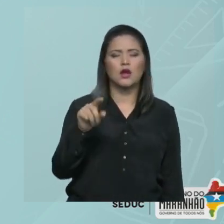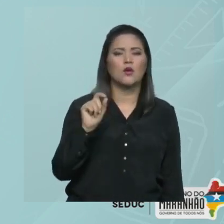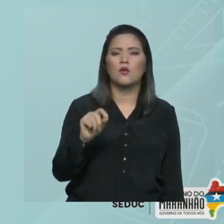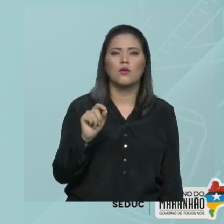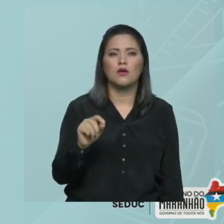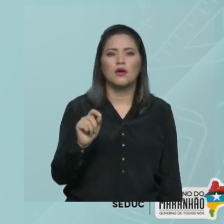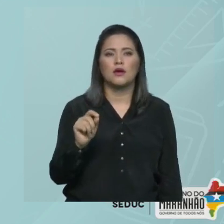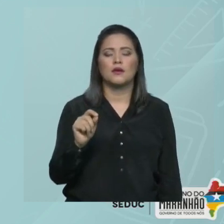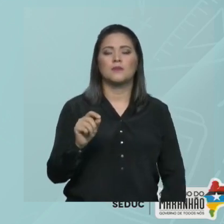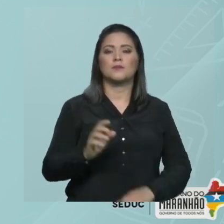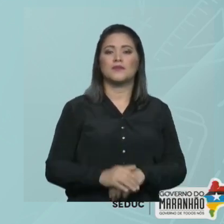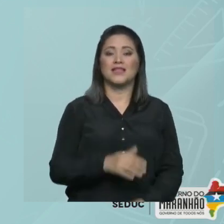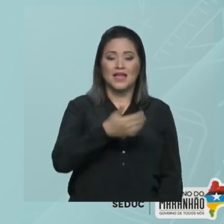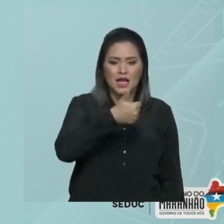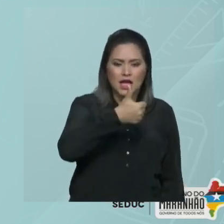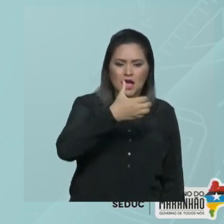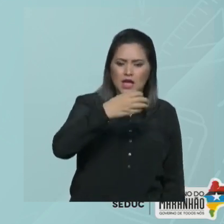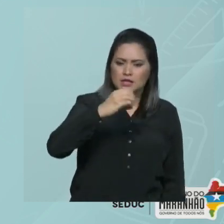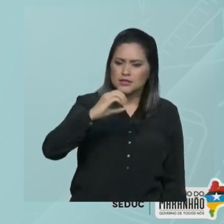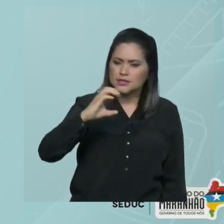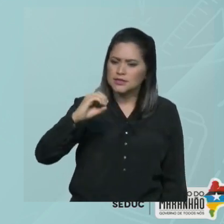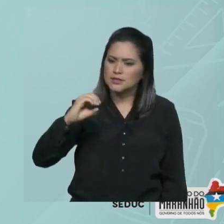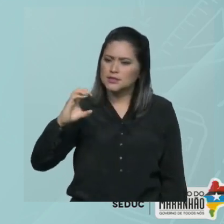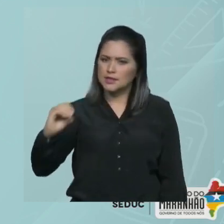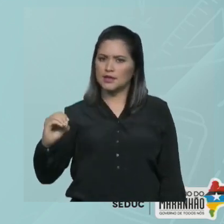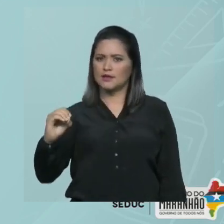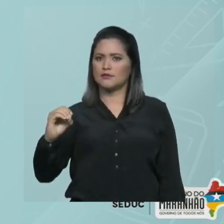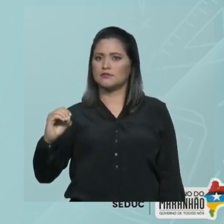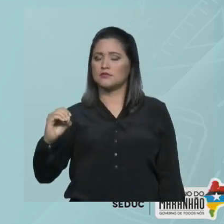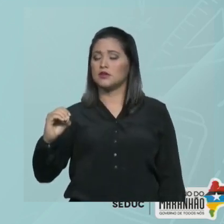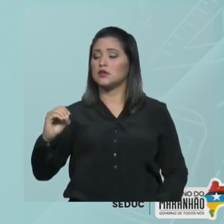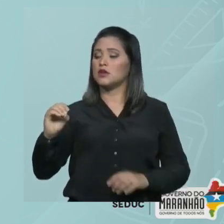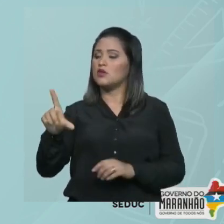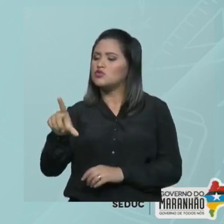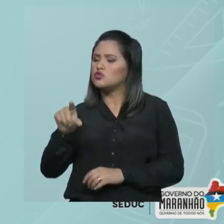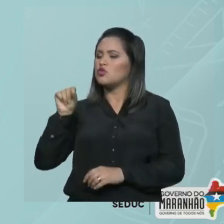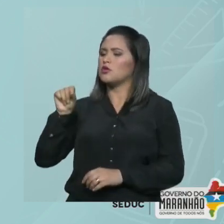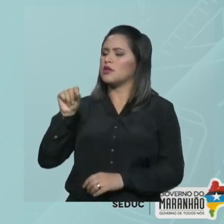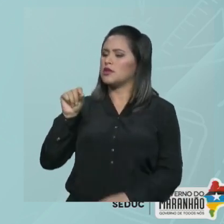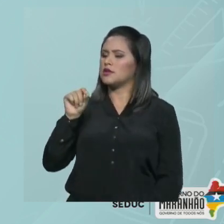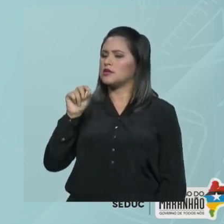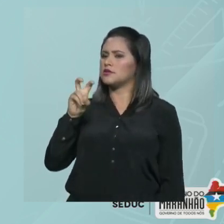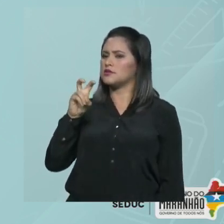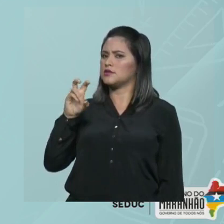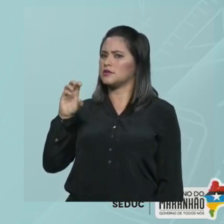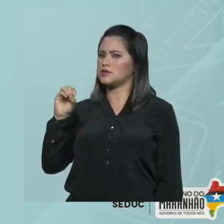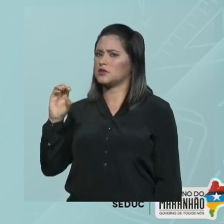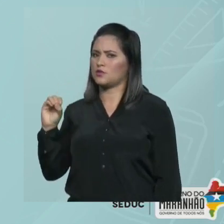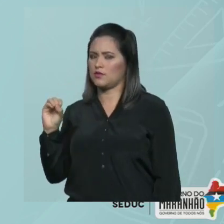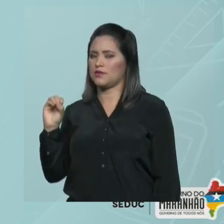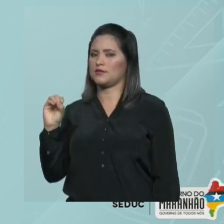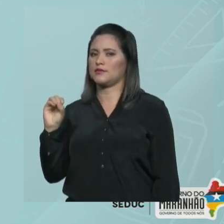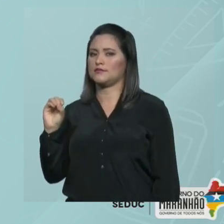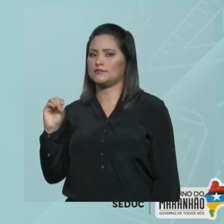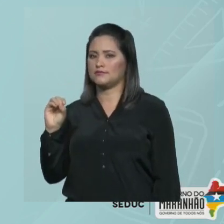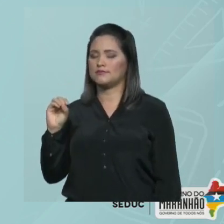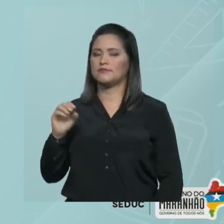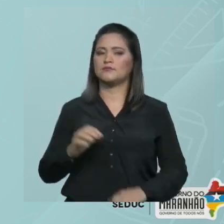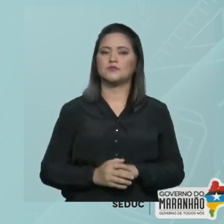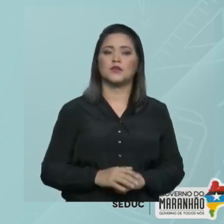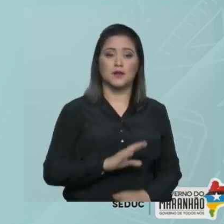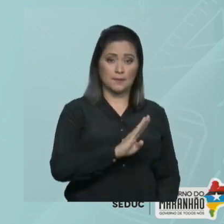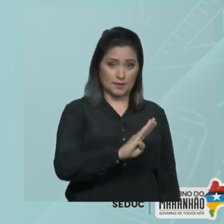se eu tivesse 100 partes e estou selecionando 50. 50 a cada 100. Na letra B,